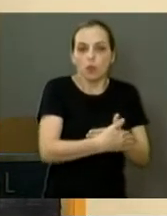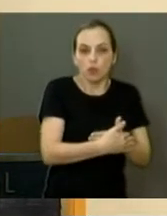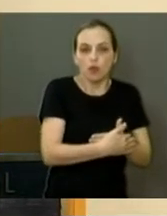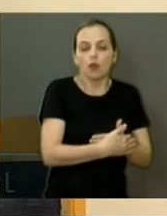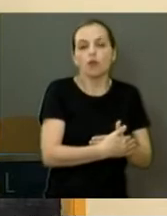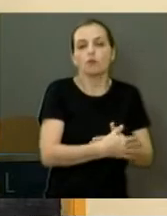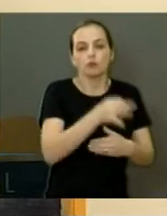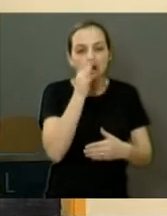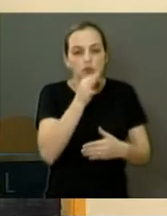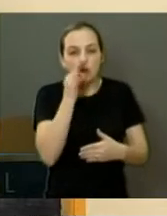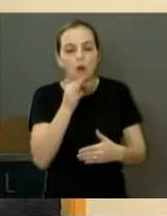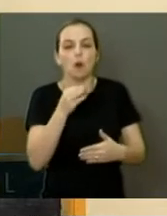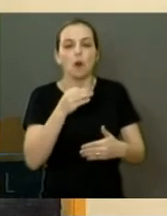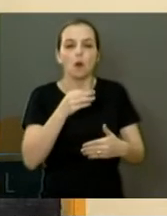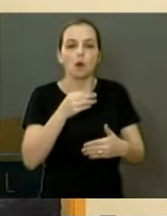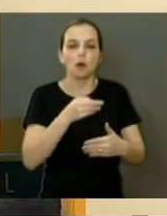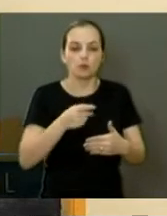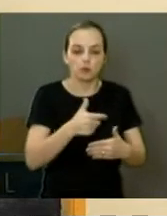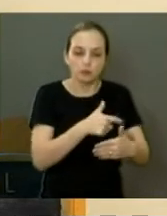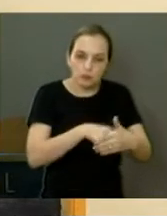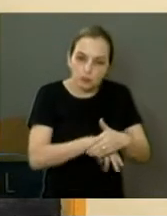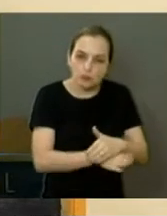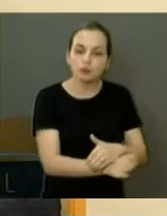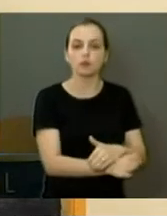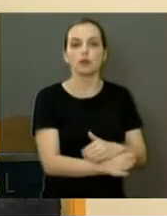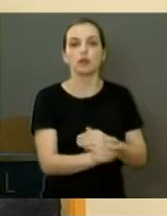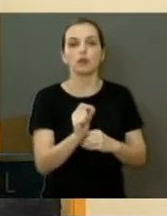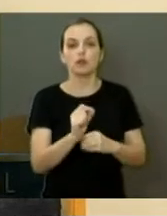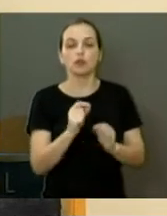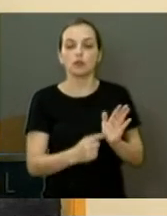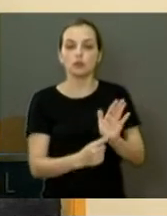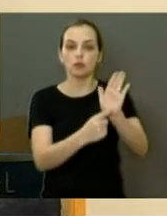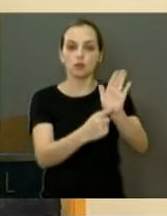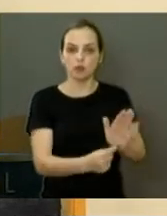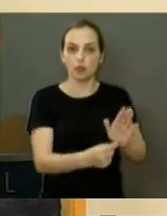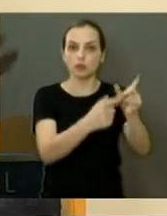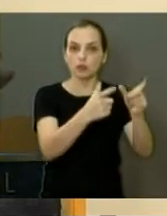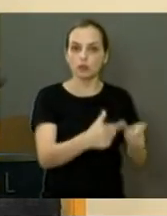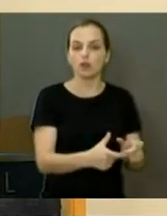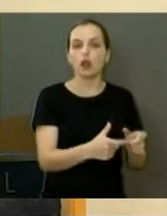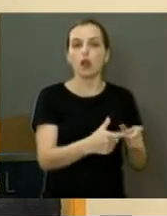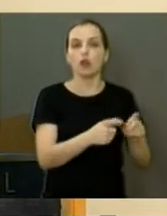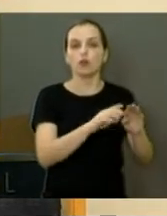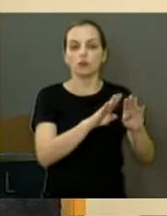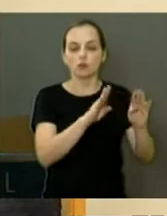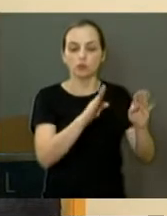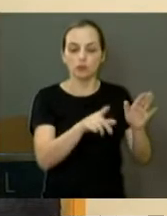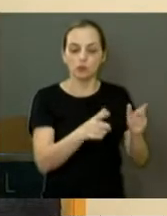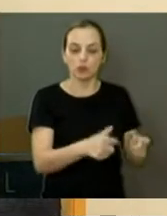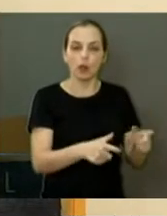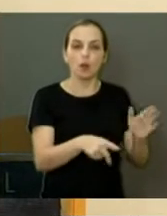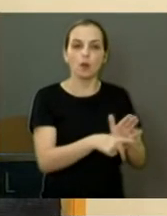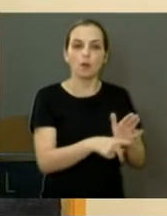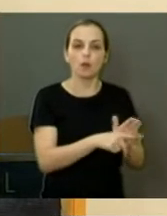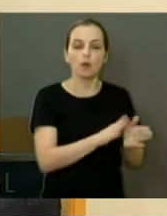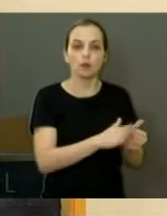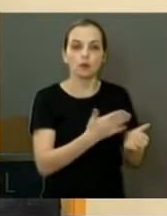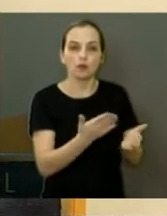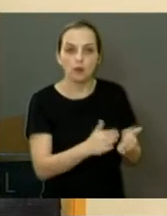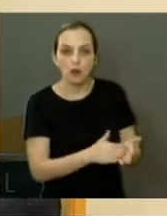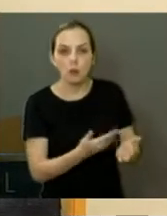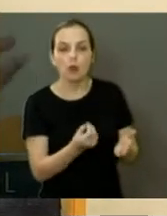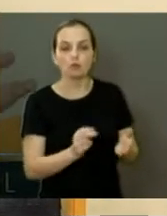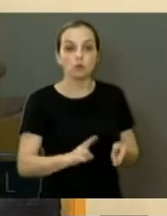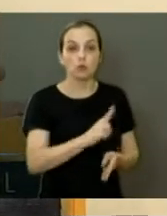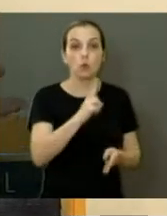dela. Tá? Então, realmente, vamos fazer uma indicação que essa banca de jornal, quem seja o proprietário, ou utilize, volte a utilizar,